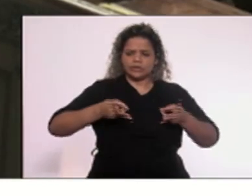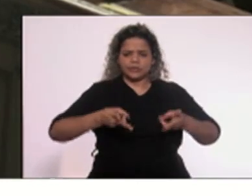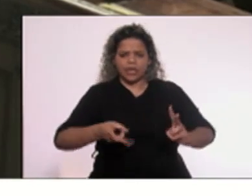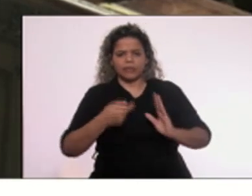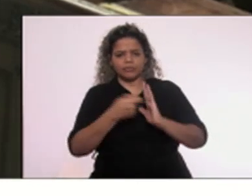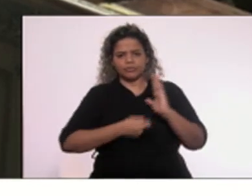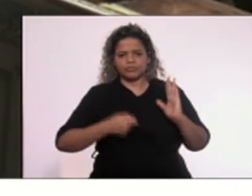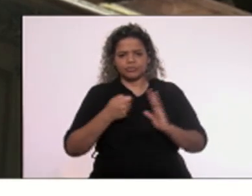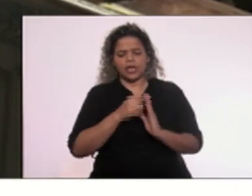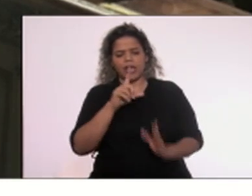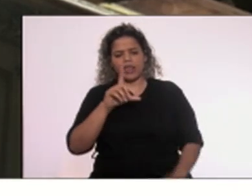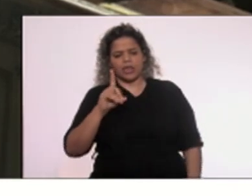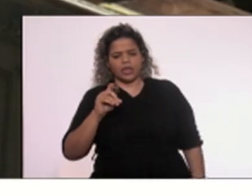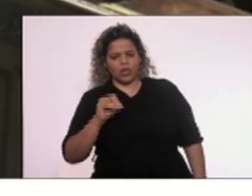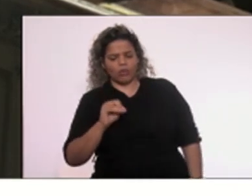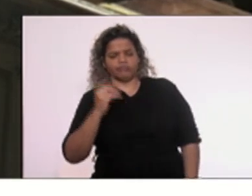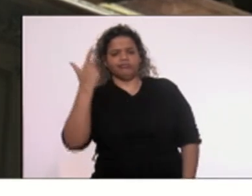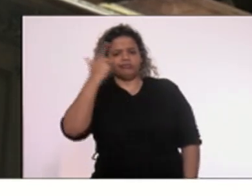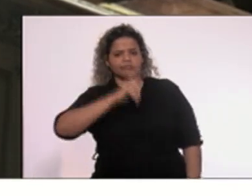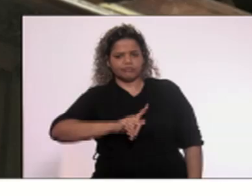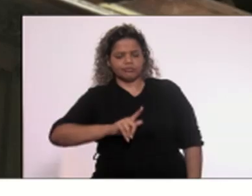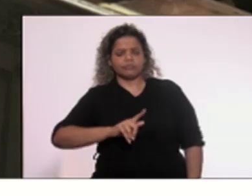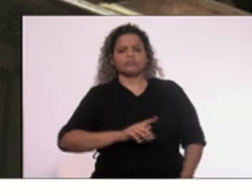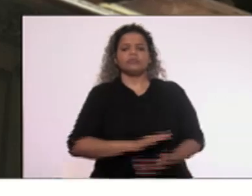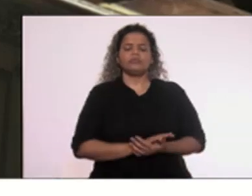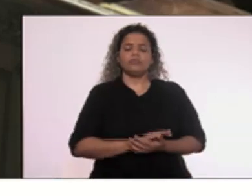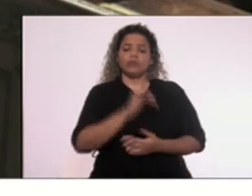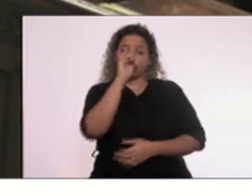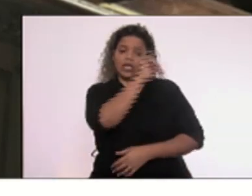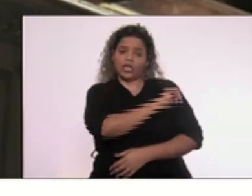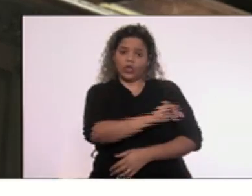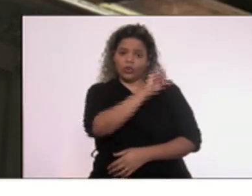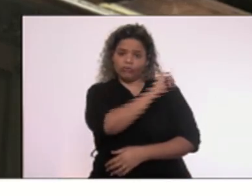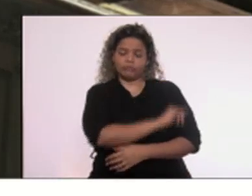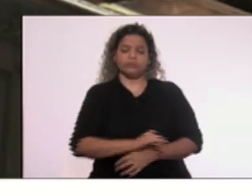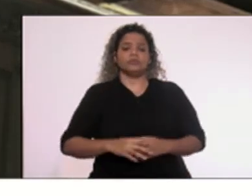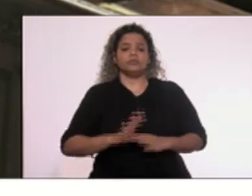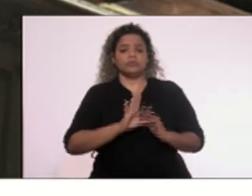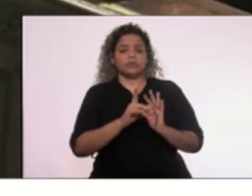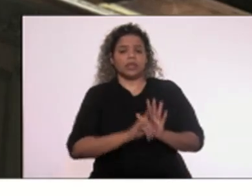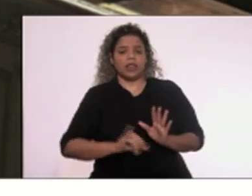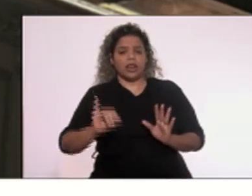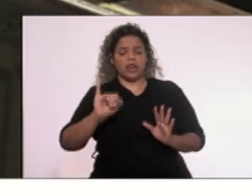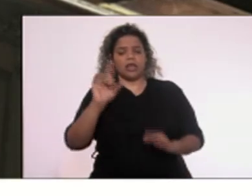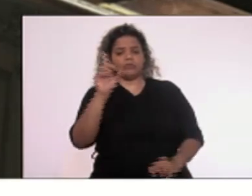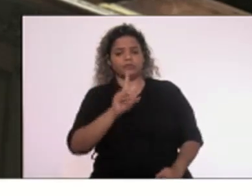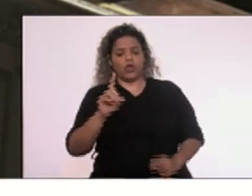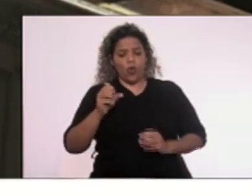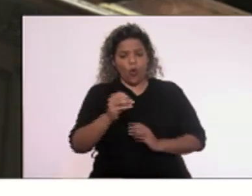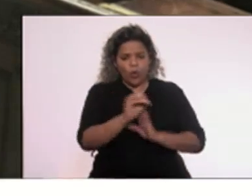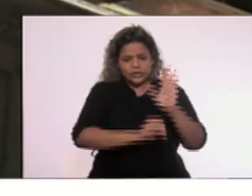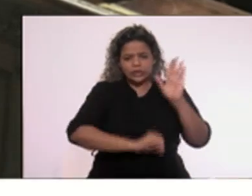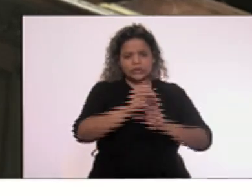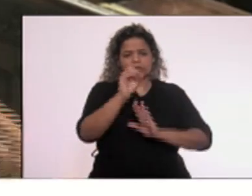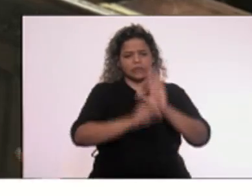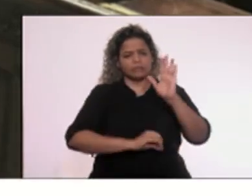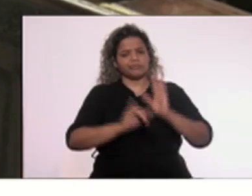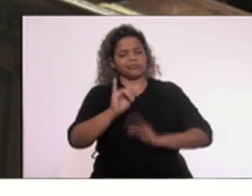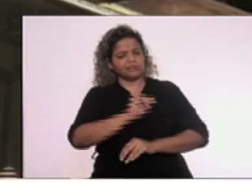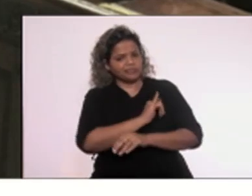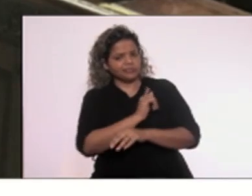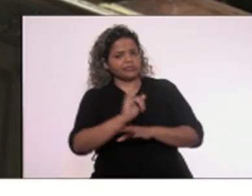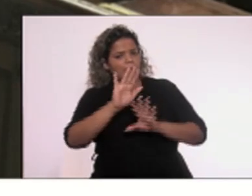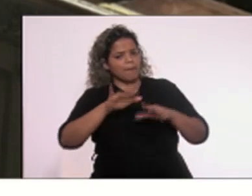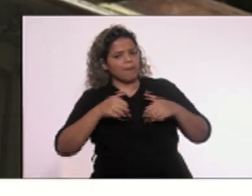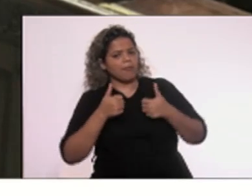enfrentamos a LDO. Foi um grande ganho para o Rio de Janeiro, uma lei de diretrizes orçamentárias muito técnica e que,